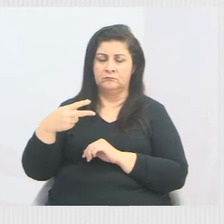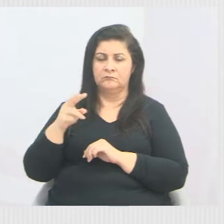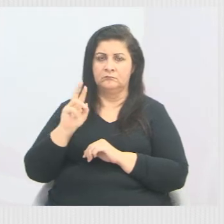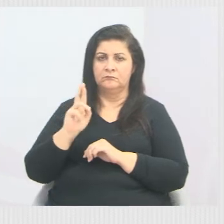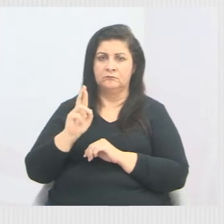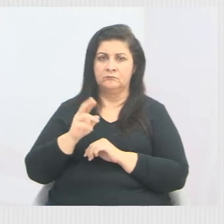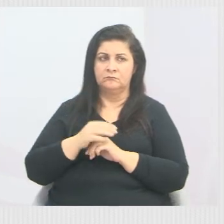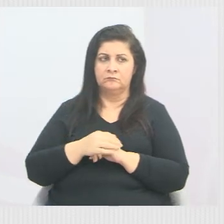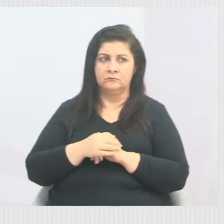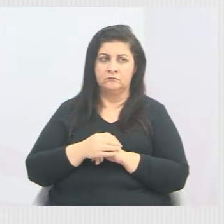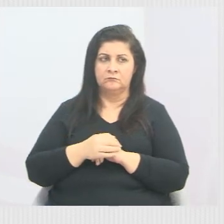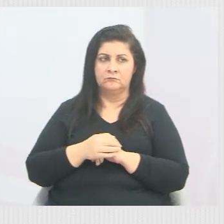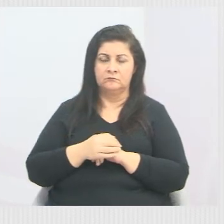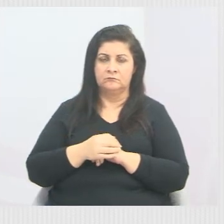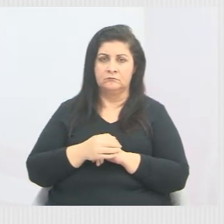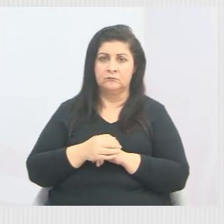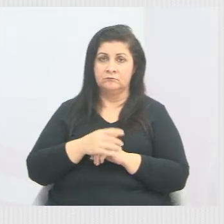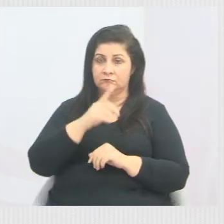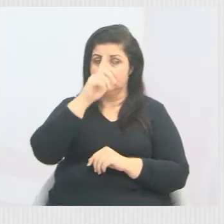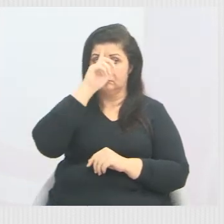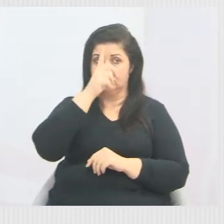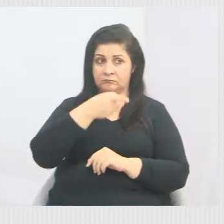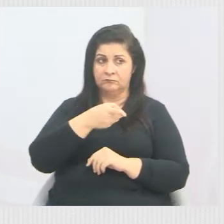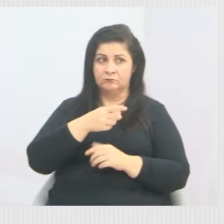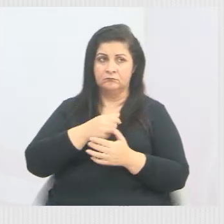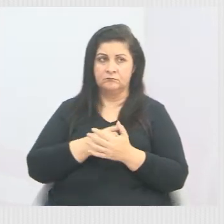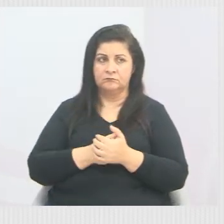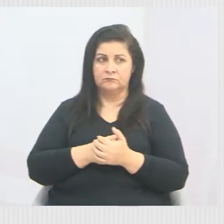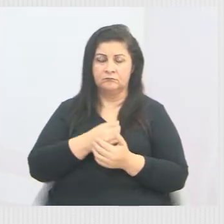241.962.000. A aplicação obrigatória,